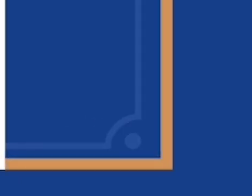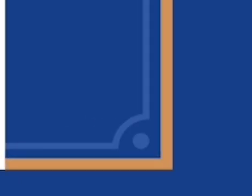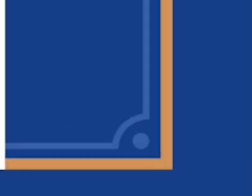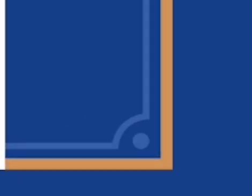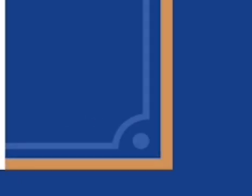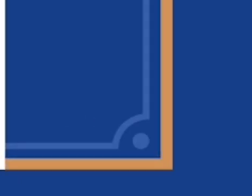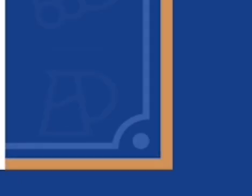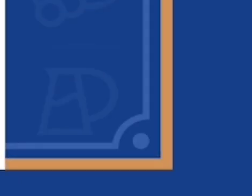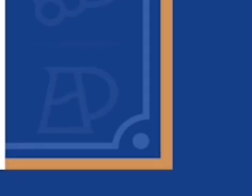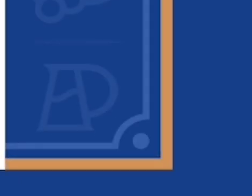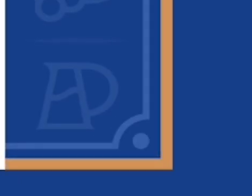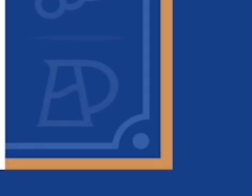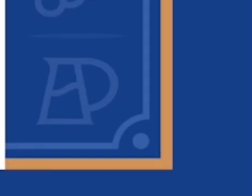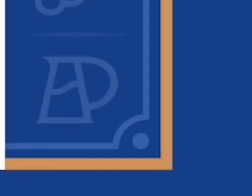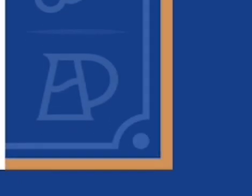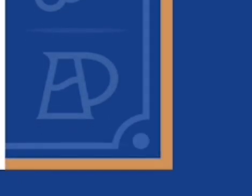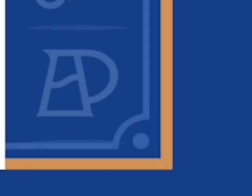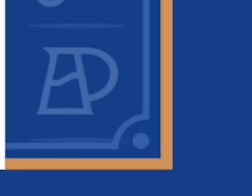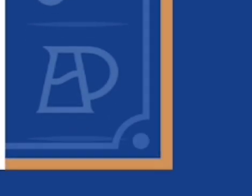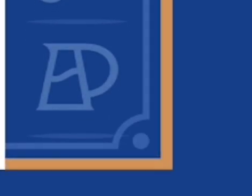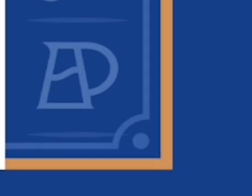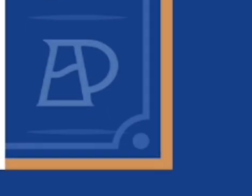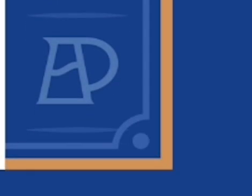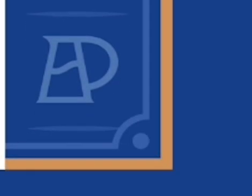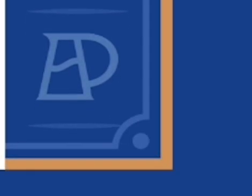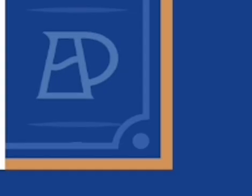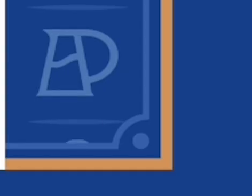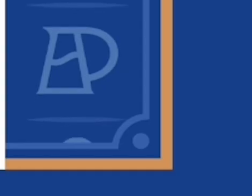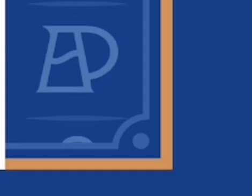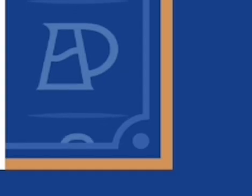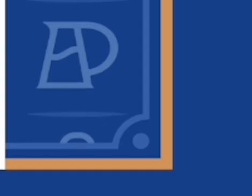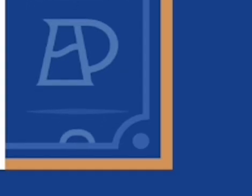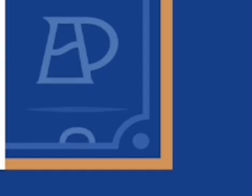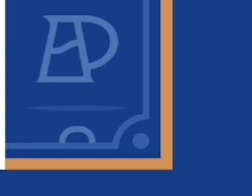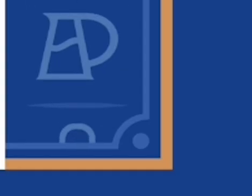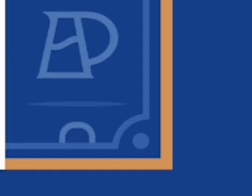Estamos de volta. E aí? Bora prosear?